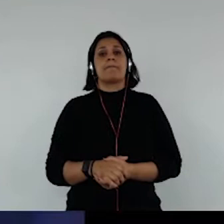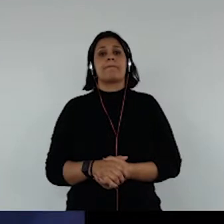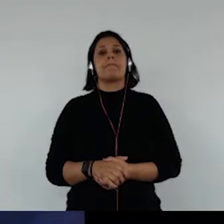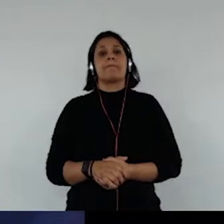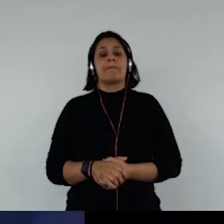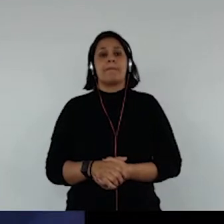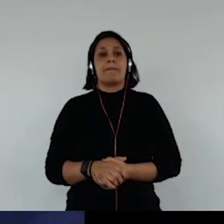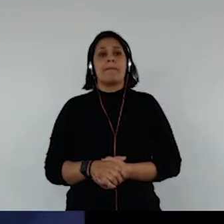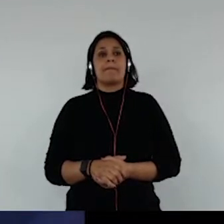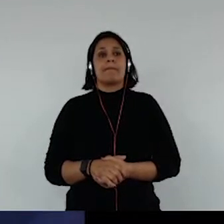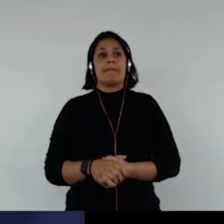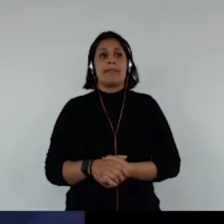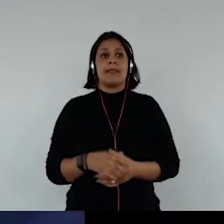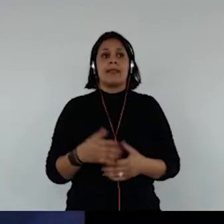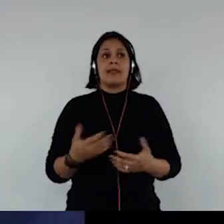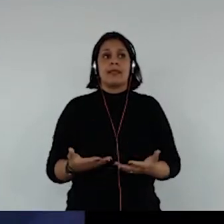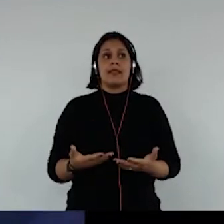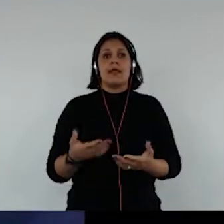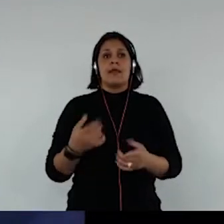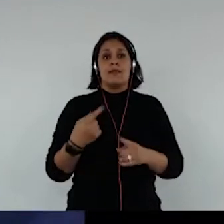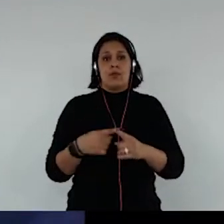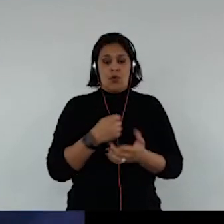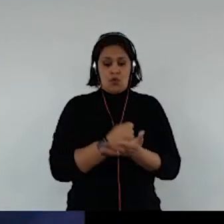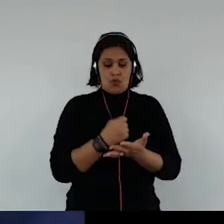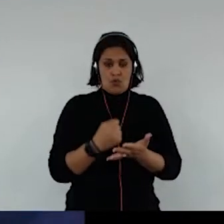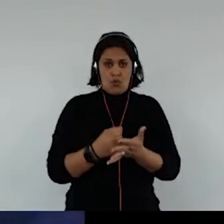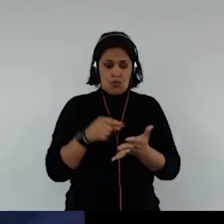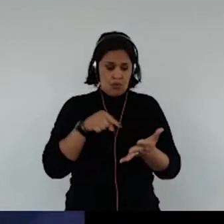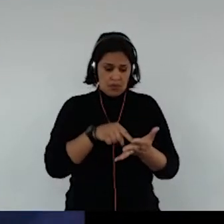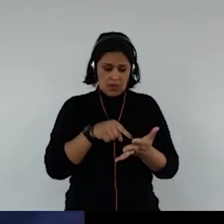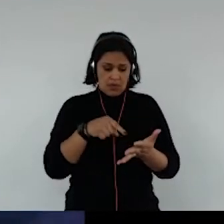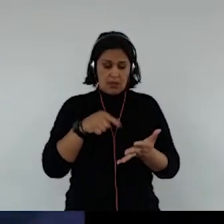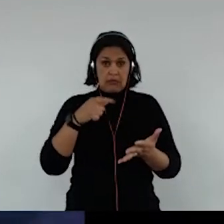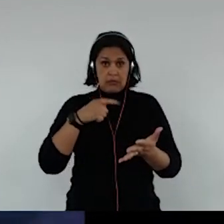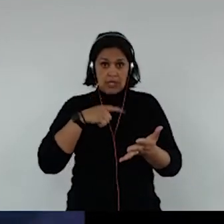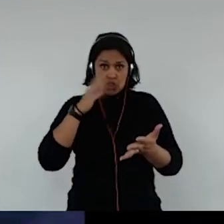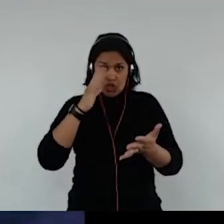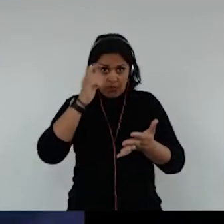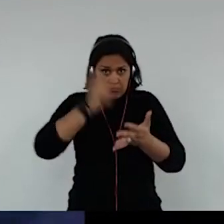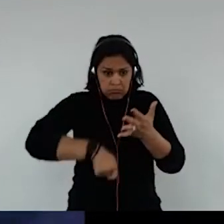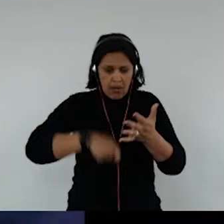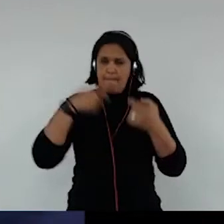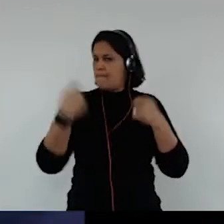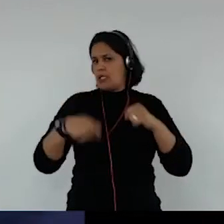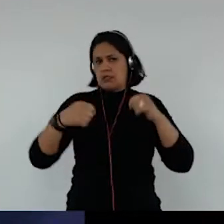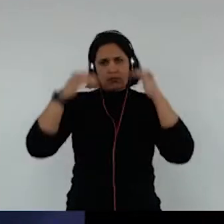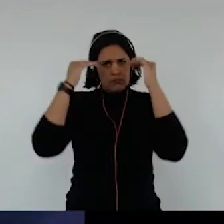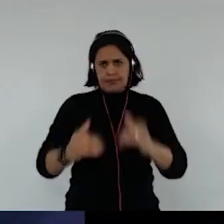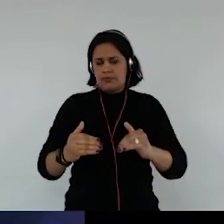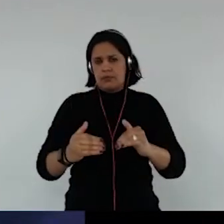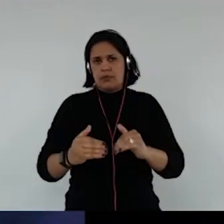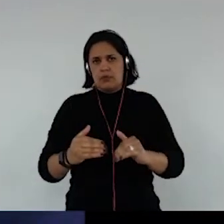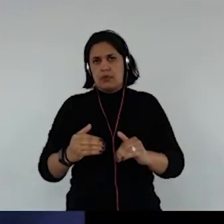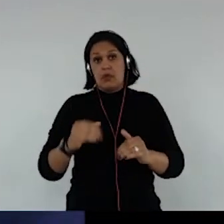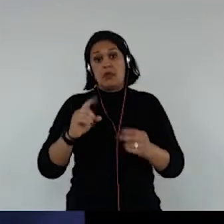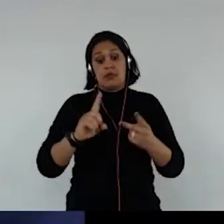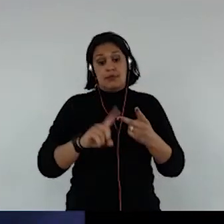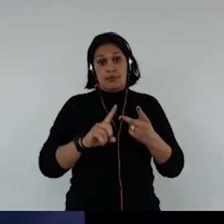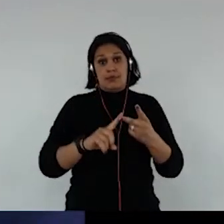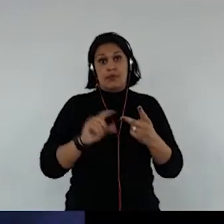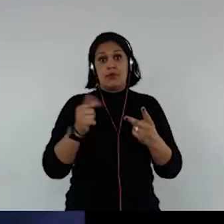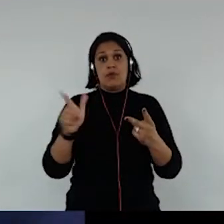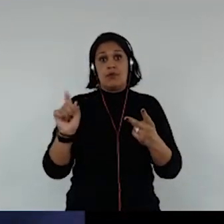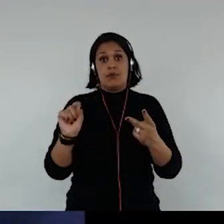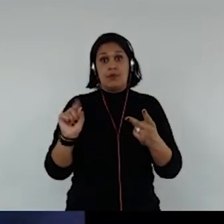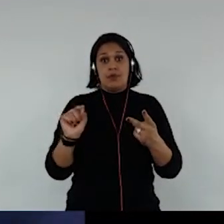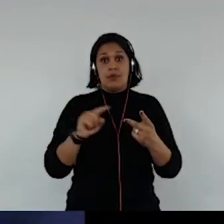entendendo que o contrato é o que foi combinado, tem que ser cumprido, e outras que, em situações especialíssimas, deveria